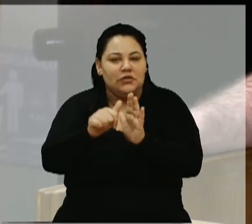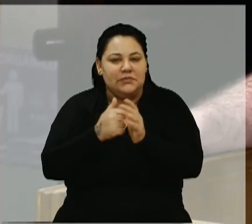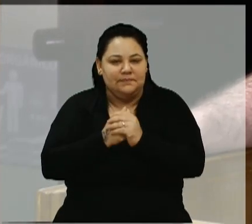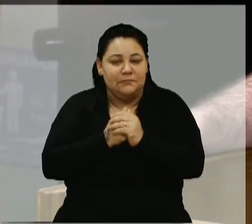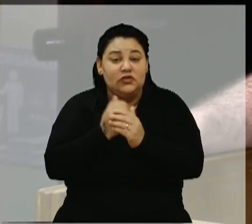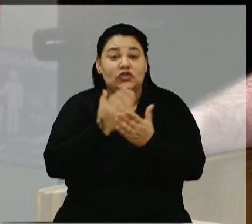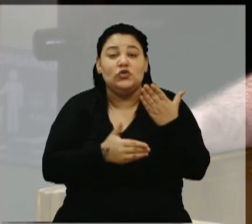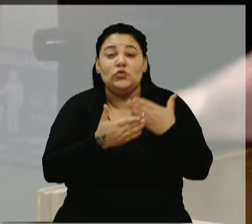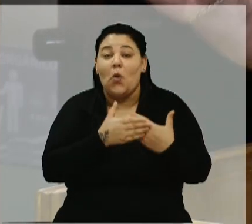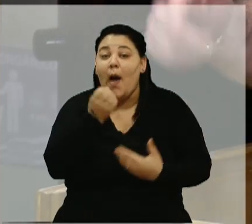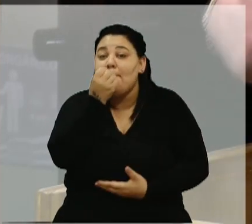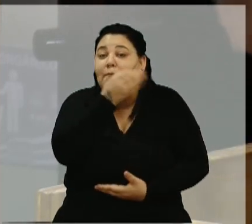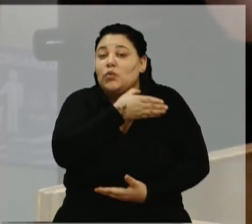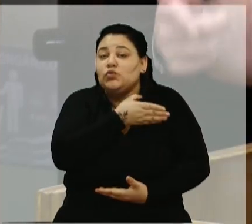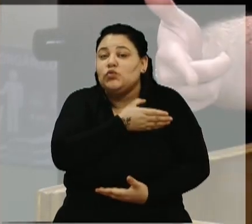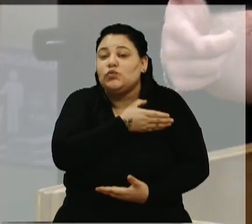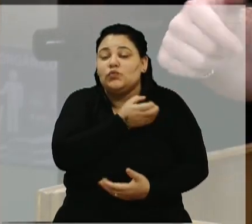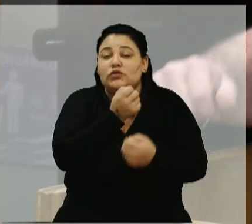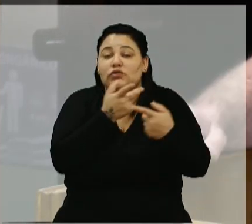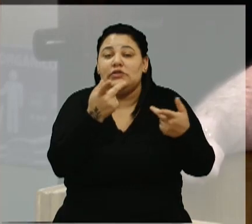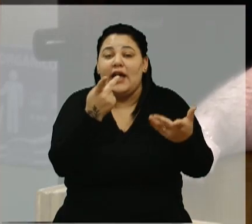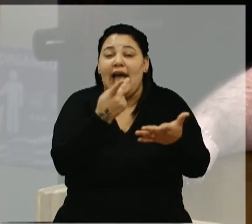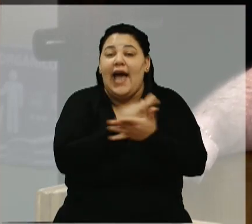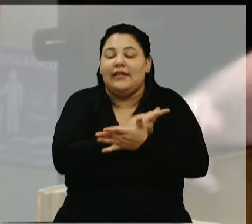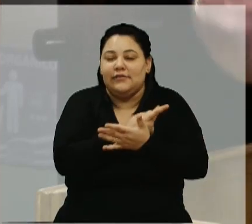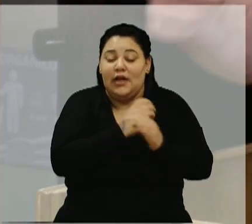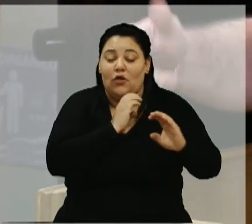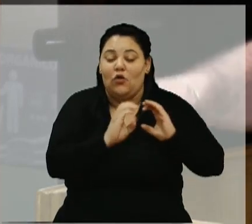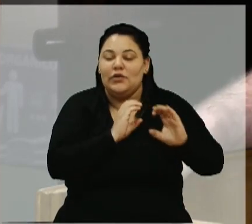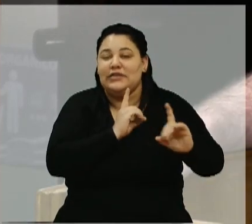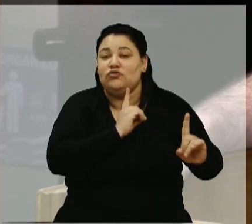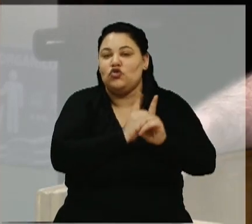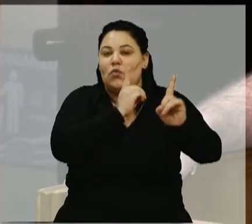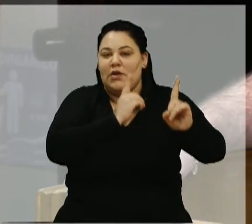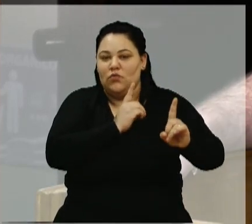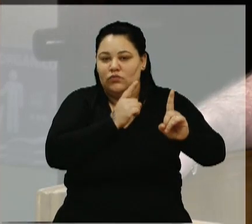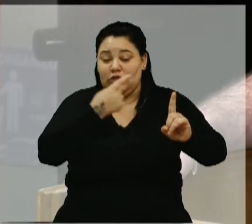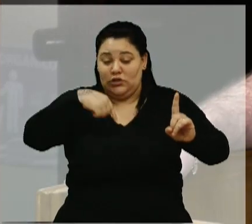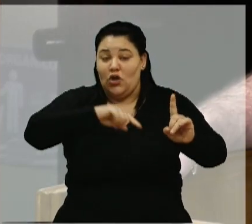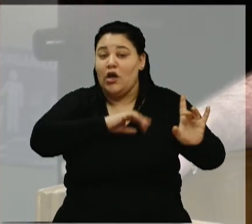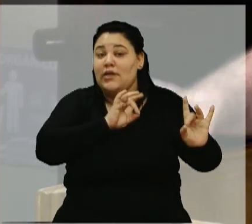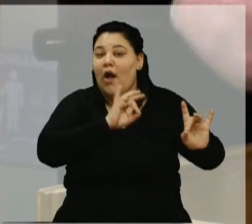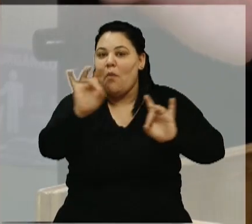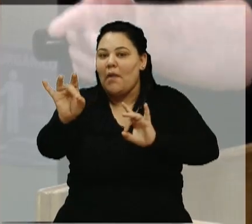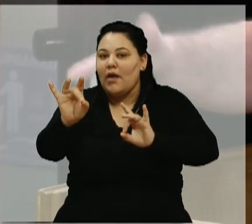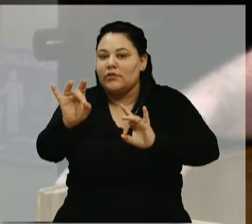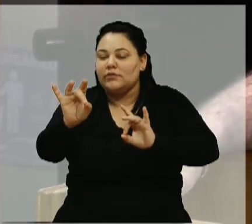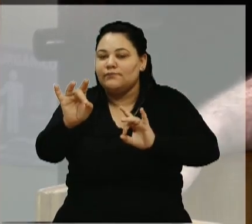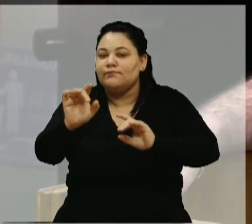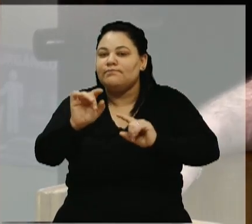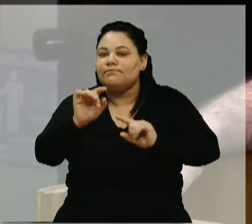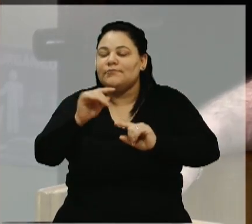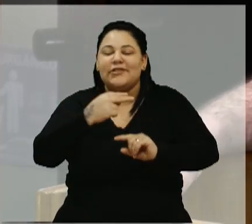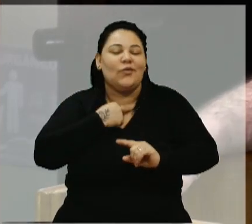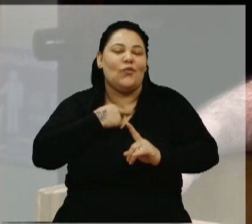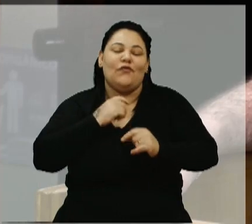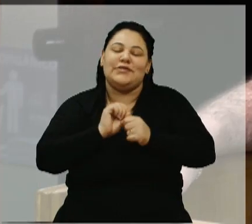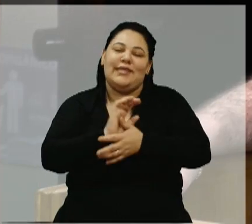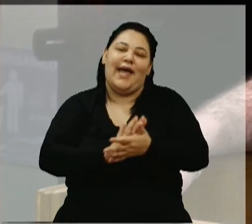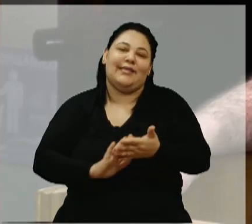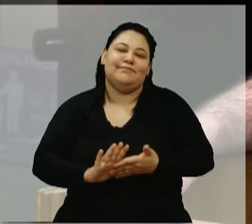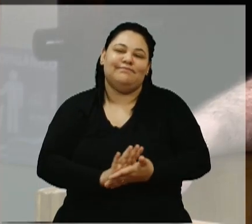absurdos, os que chegaram na mídia, que nós acompanhamos, e nada podemos fazer.